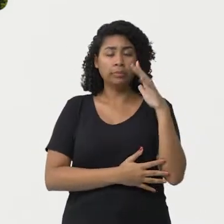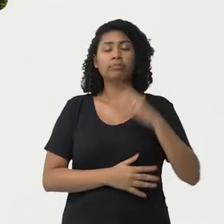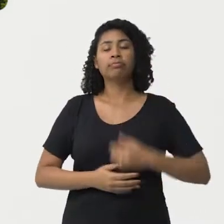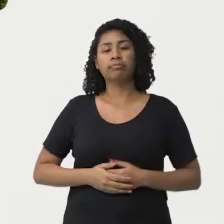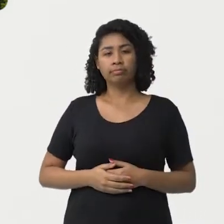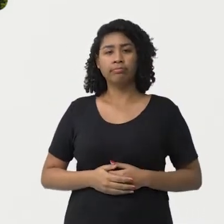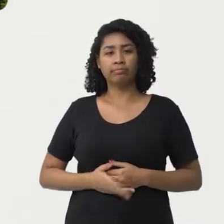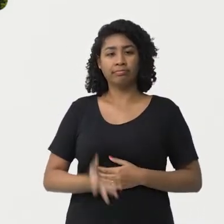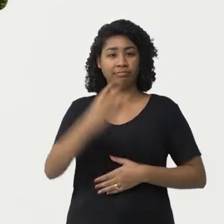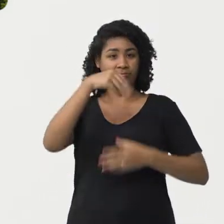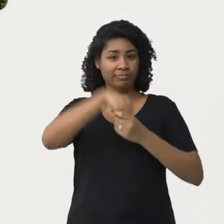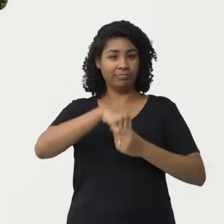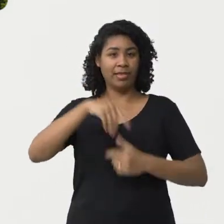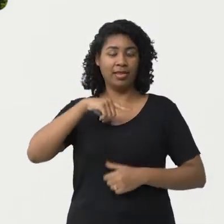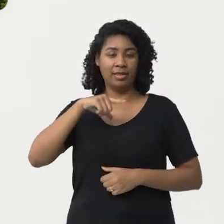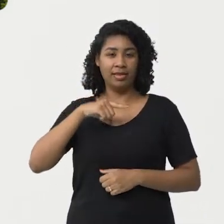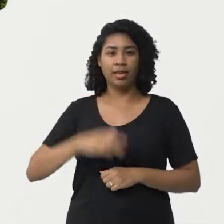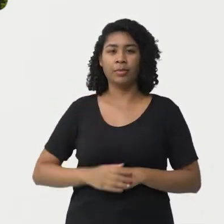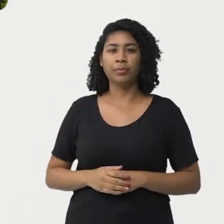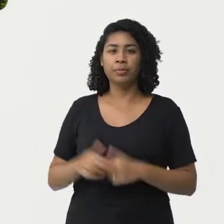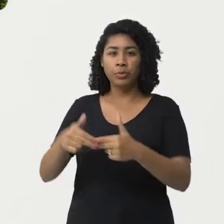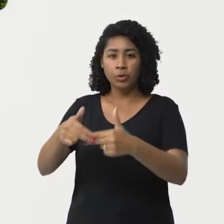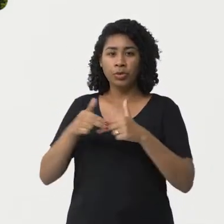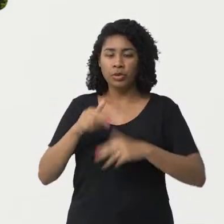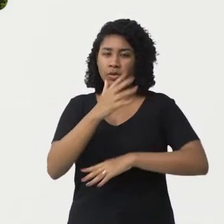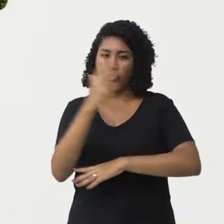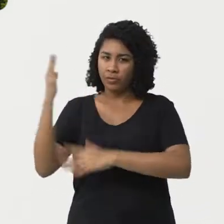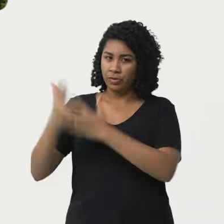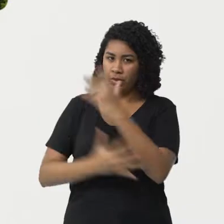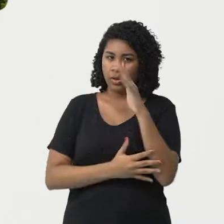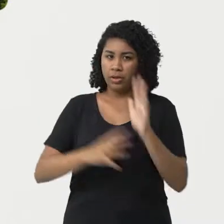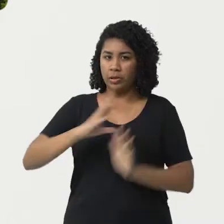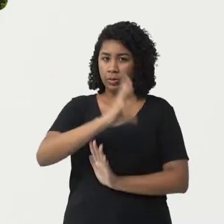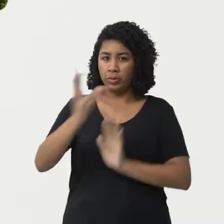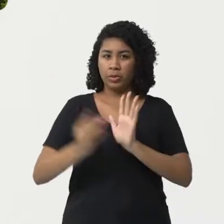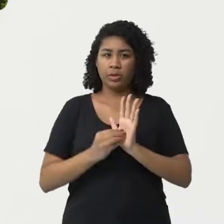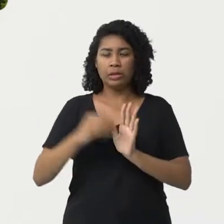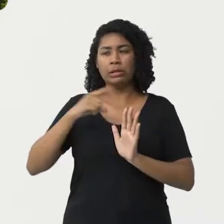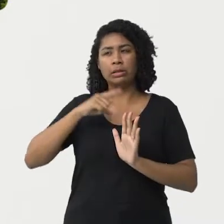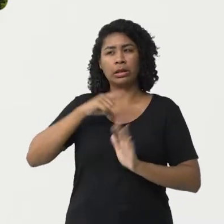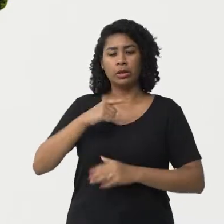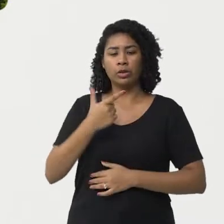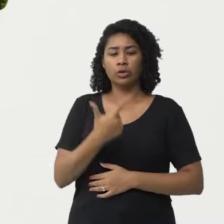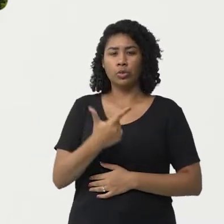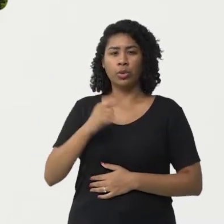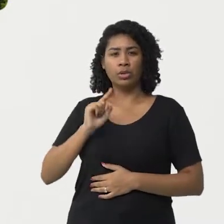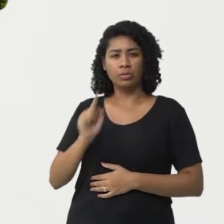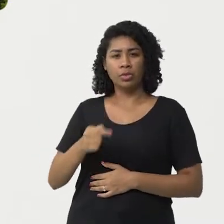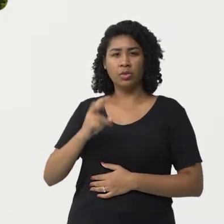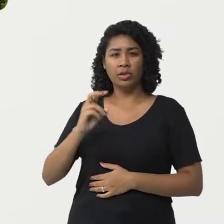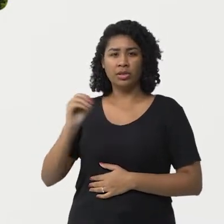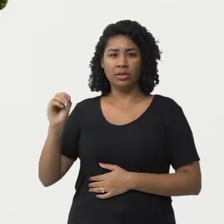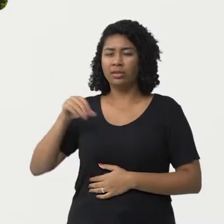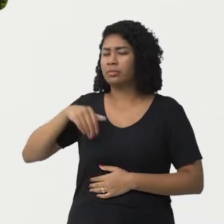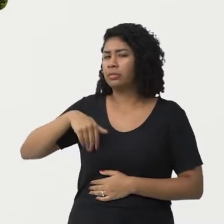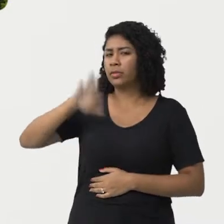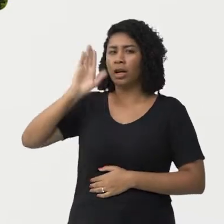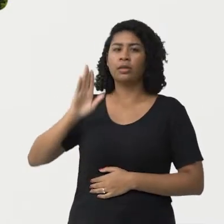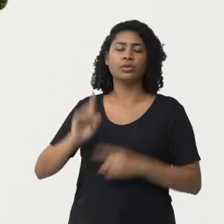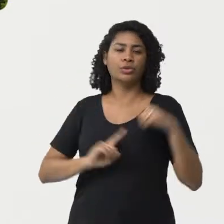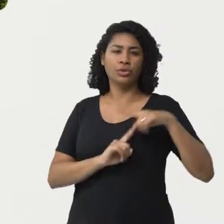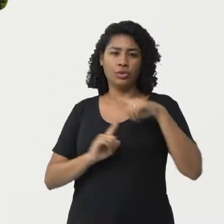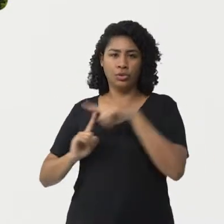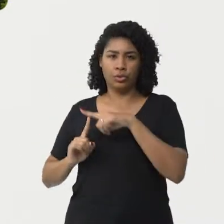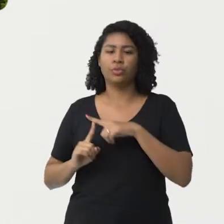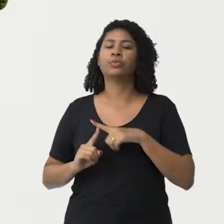vão aparecer. A Amazônia, a floresta amazônica possui mais de 2.500 espécies, com mais de 30.000